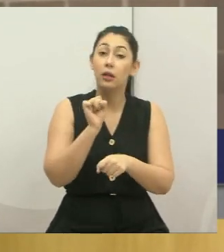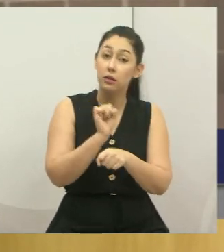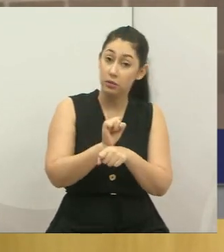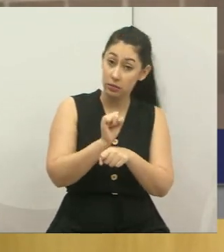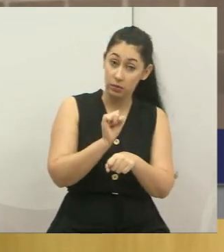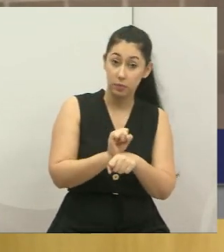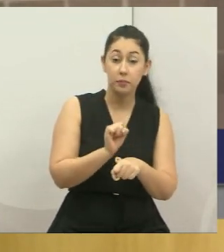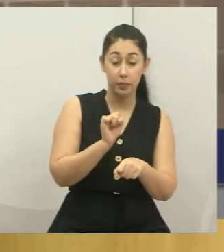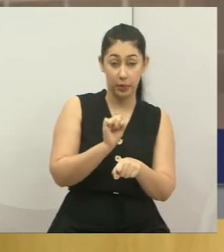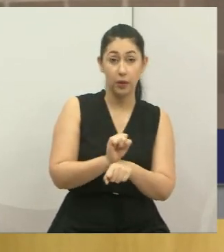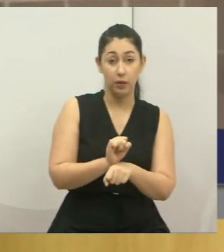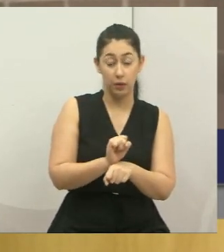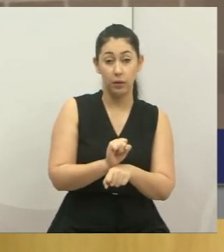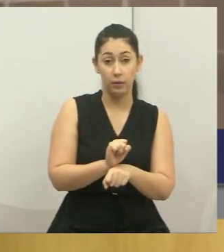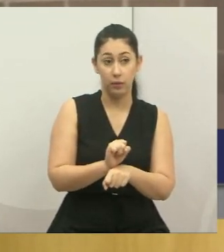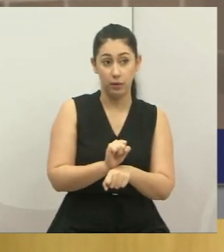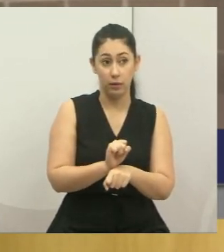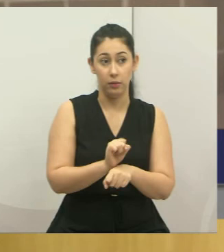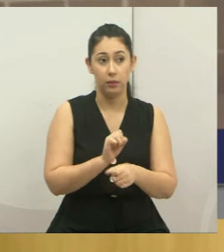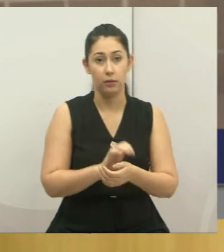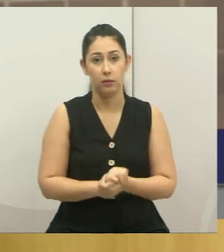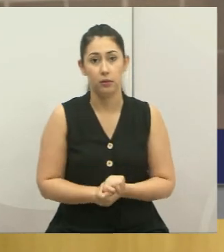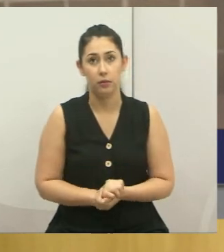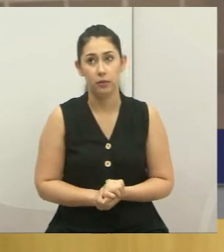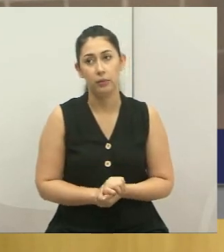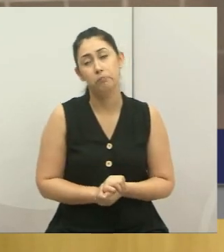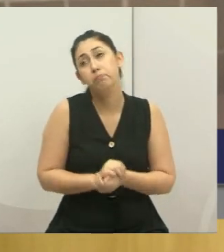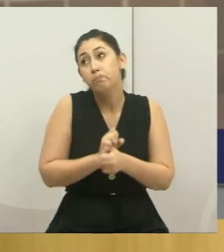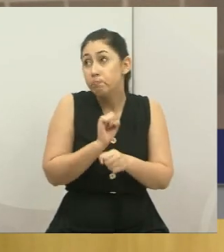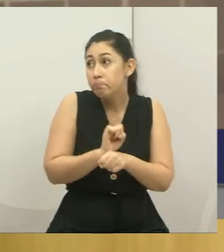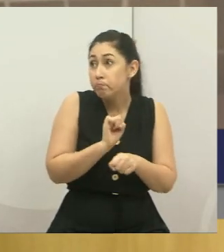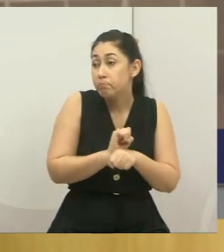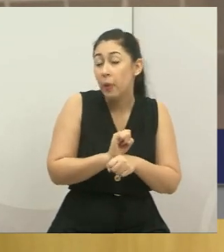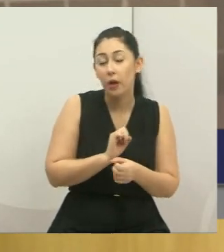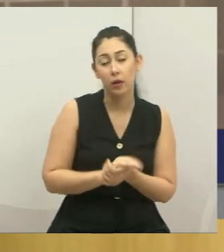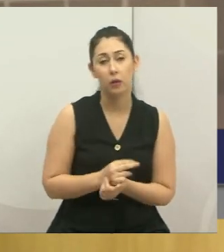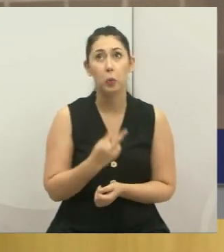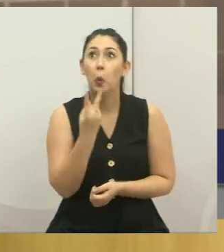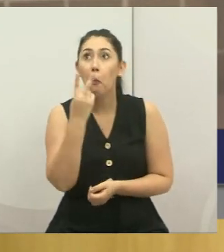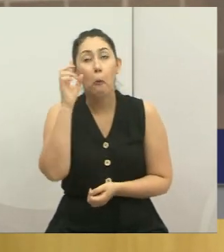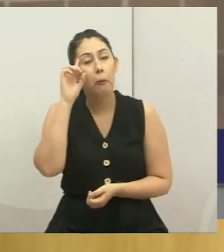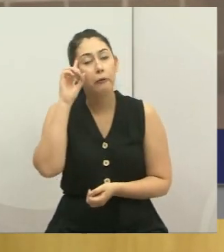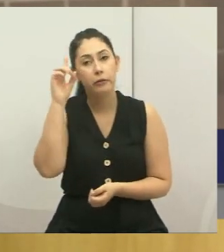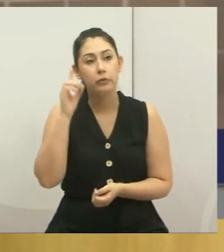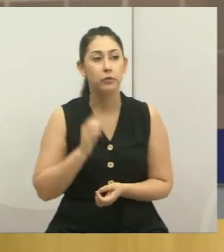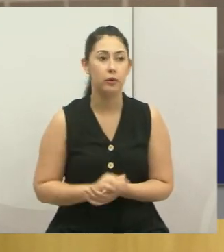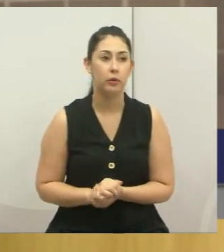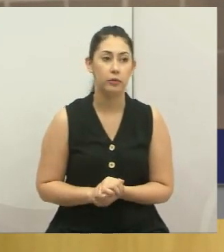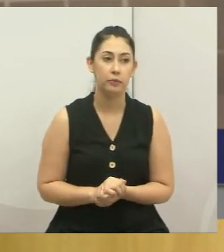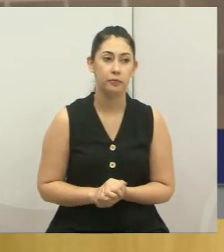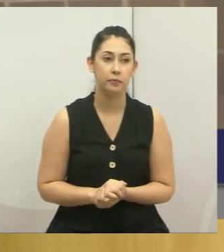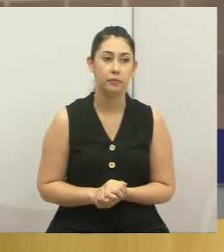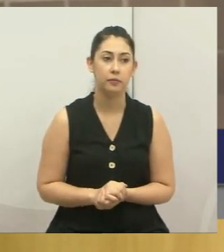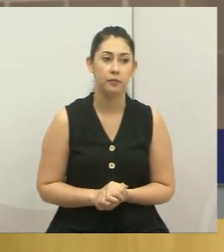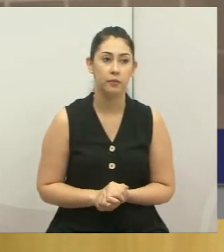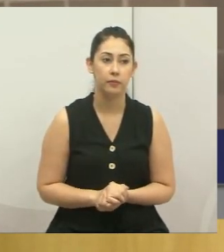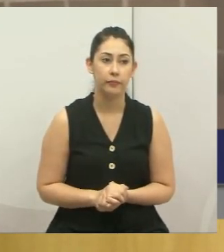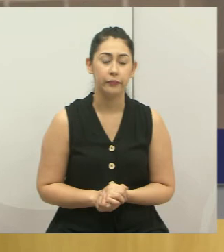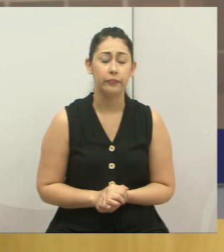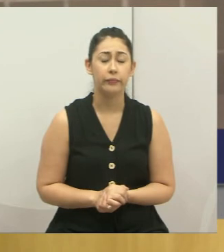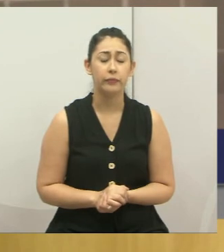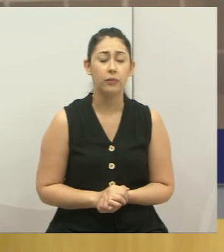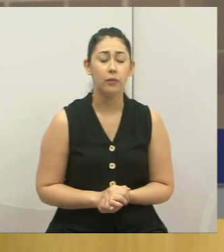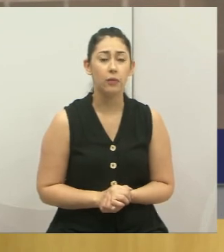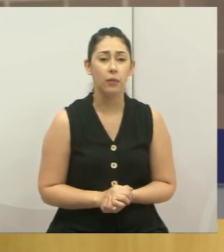sem que supere um período de 24 horas ou 48 horas. Com relação à sua